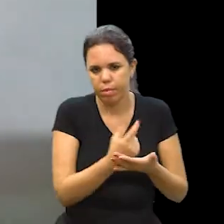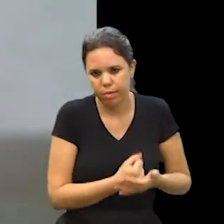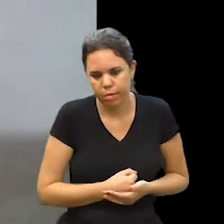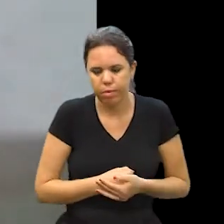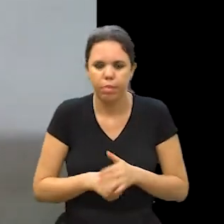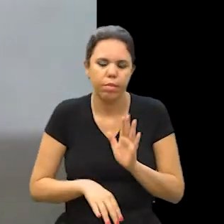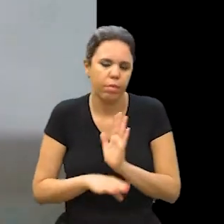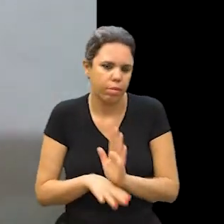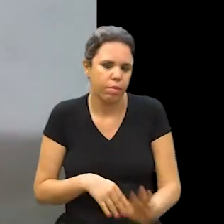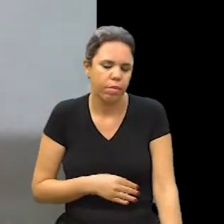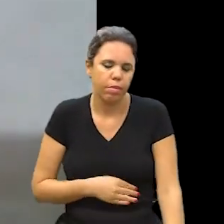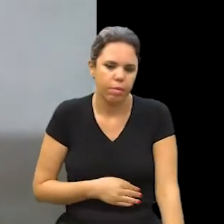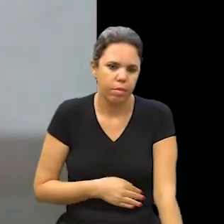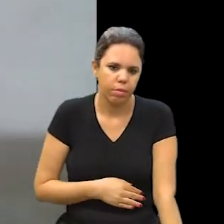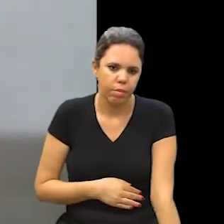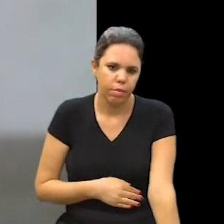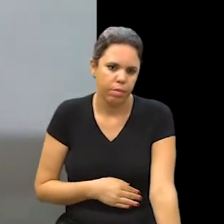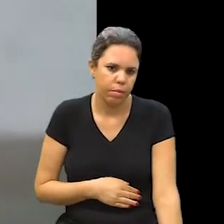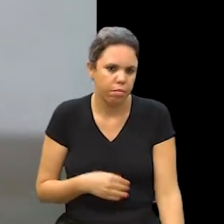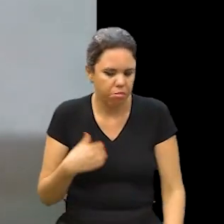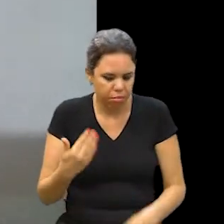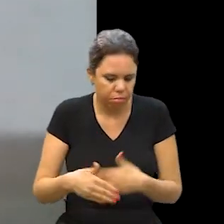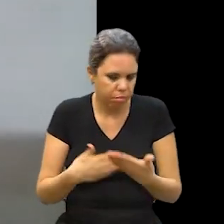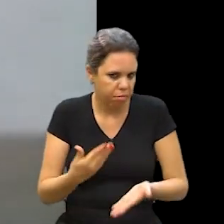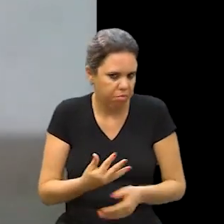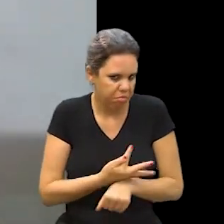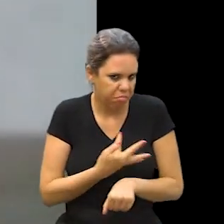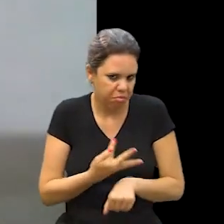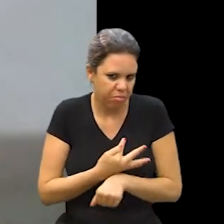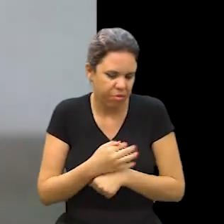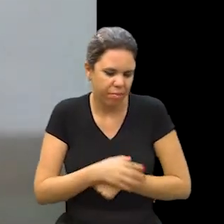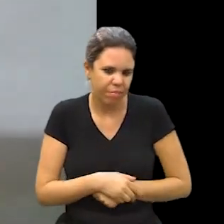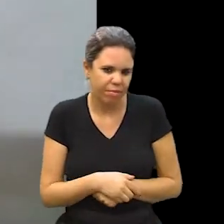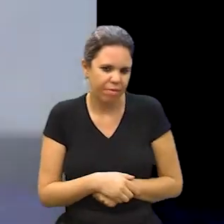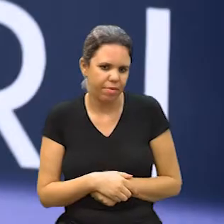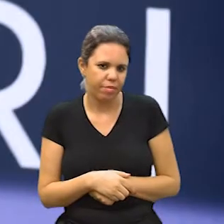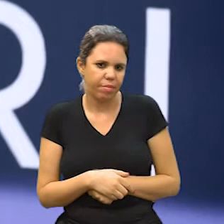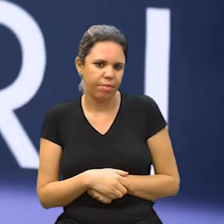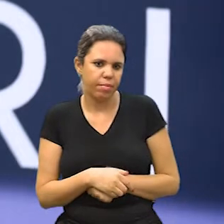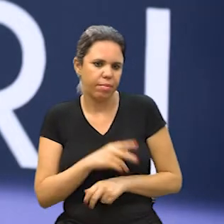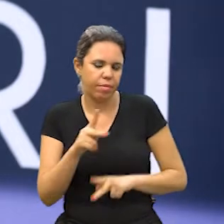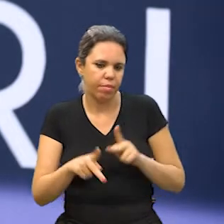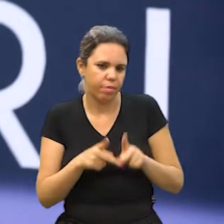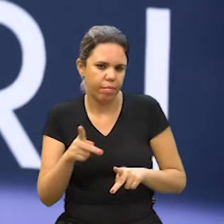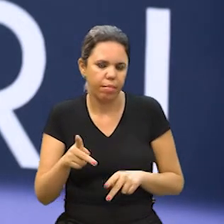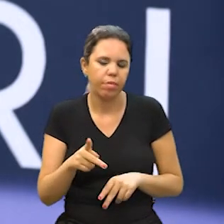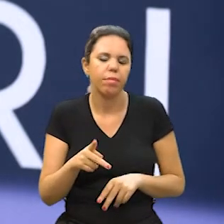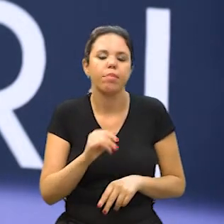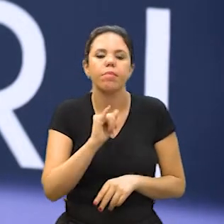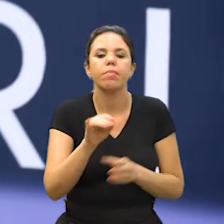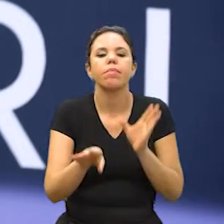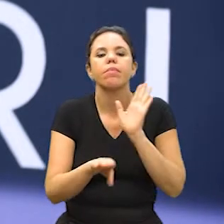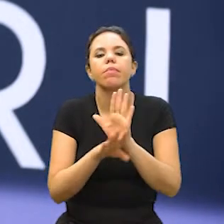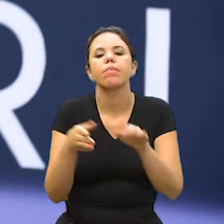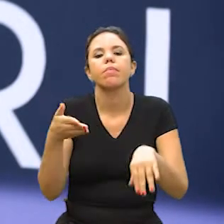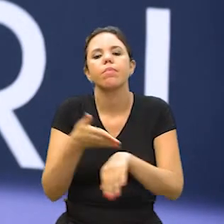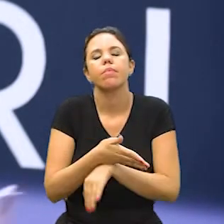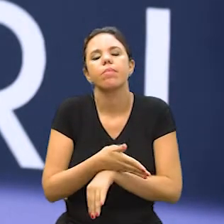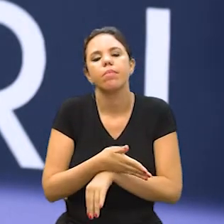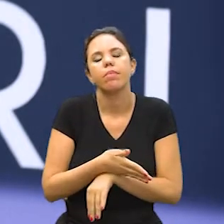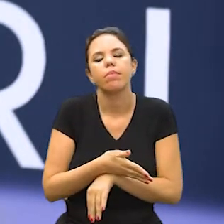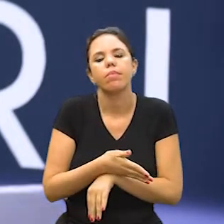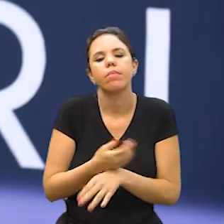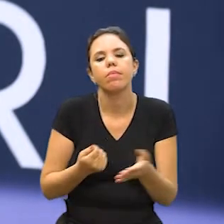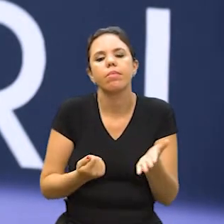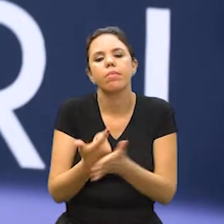vender, e é assim que a gente vai indo, sobrevivendo. E como é que as pessoas podem chegar até vocês para ter acesso a essas